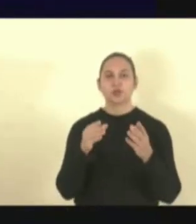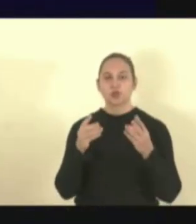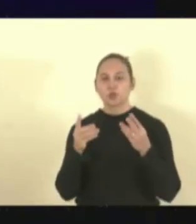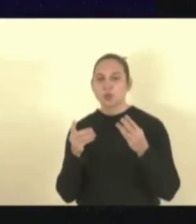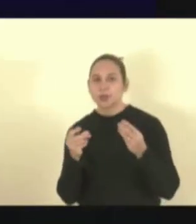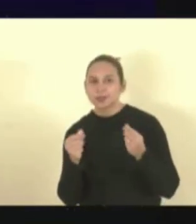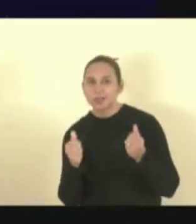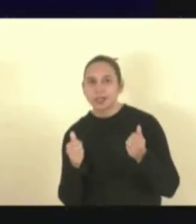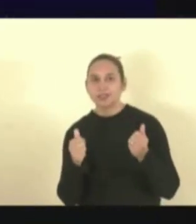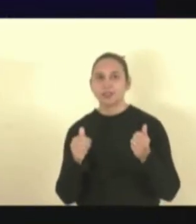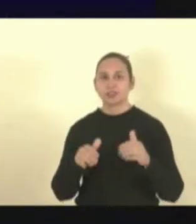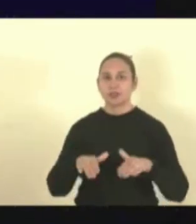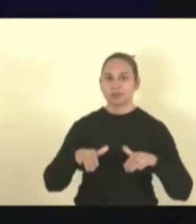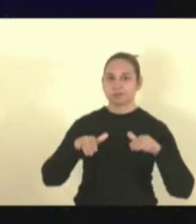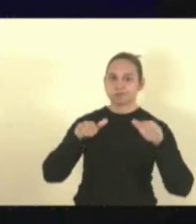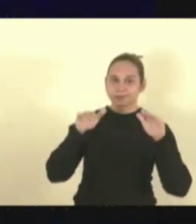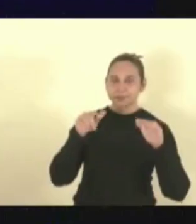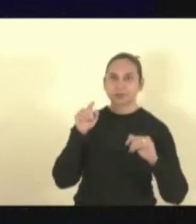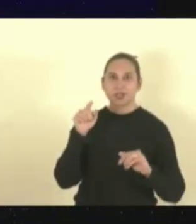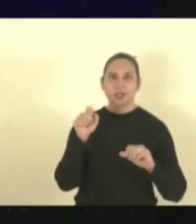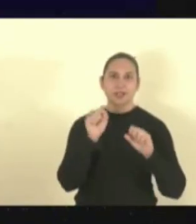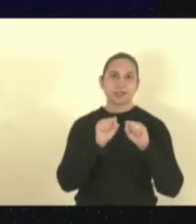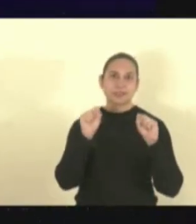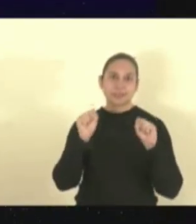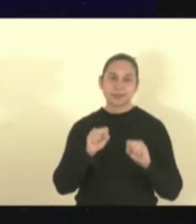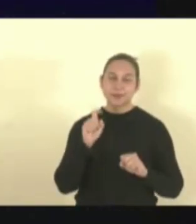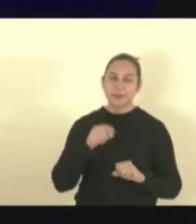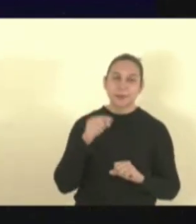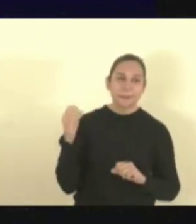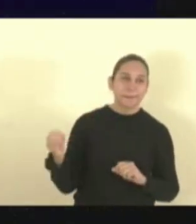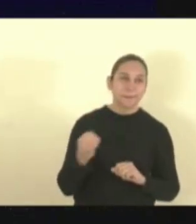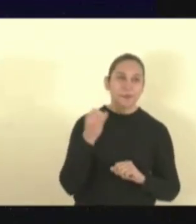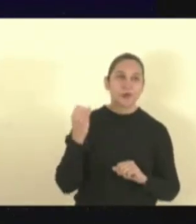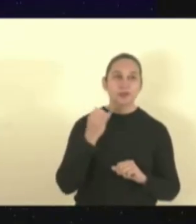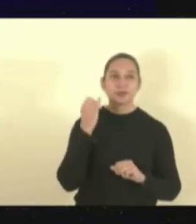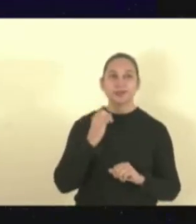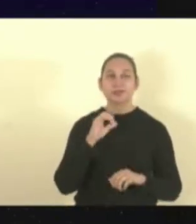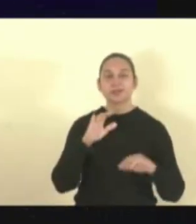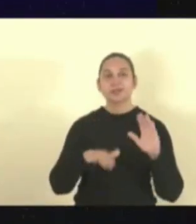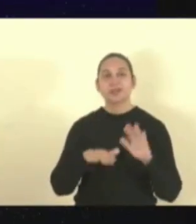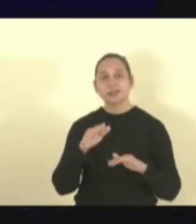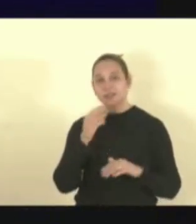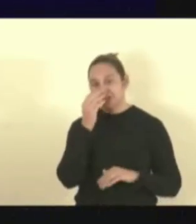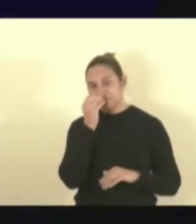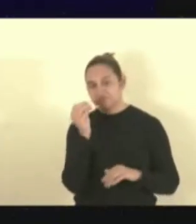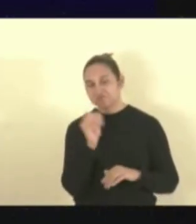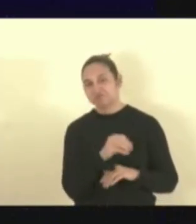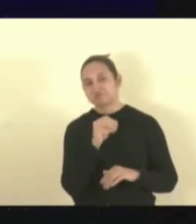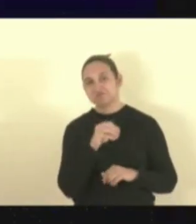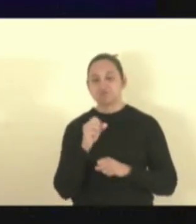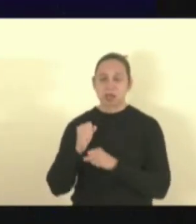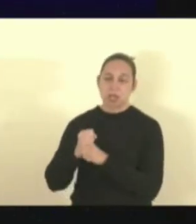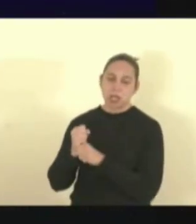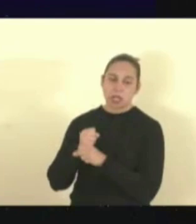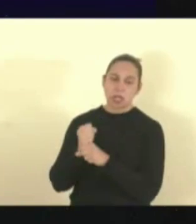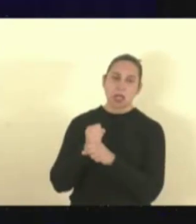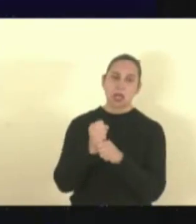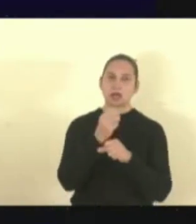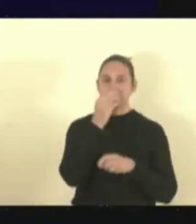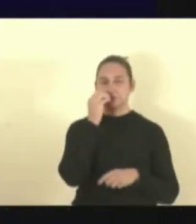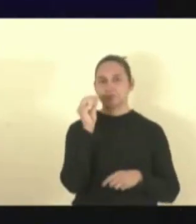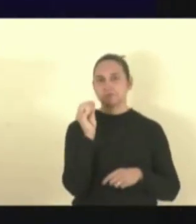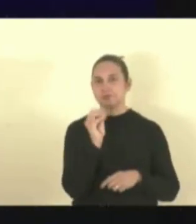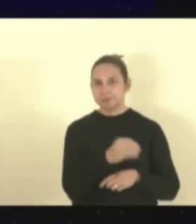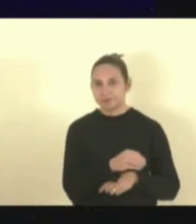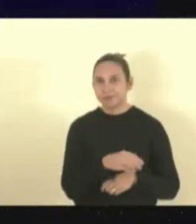sistemas são muito importantes na paisagem e a gente acabou negligenciando esses sistemas ao longo de vários anos. Sobretudo,